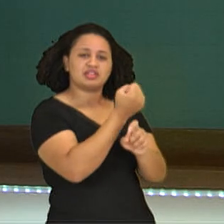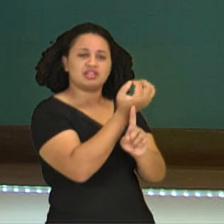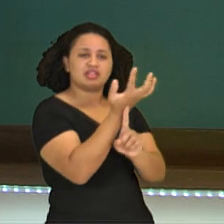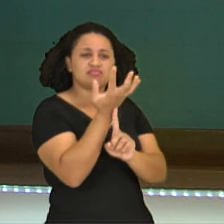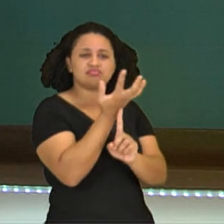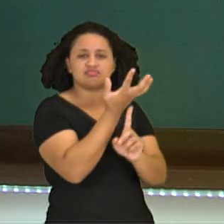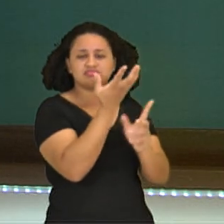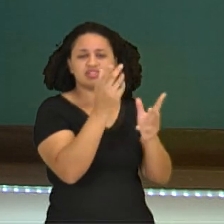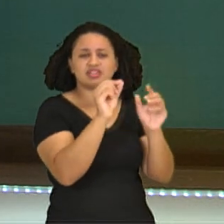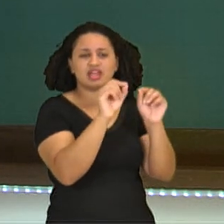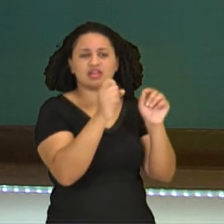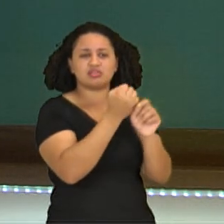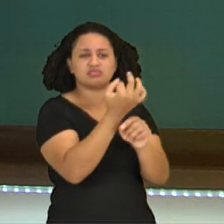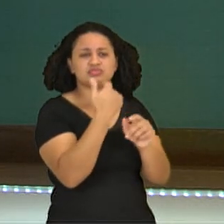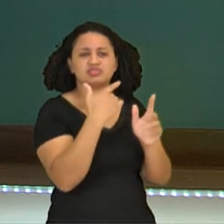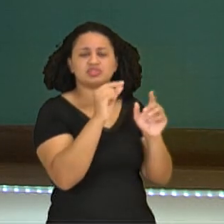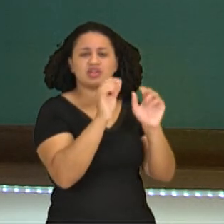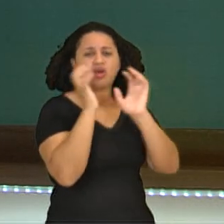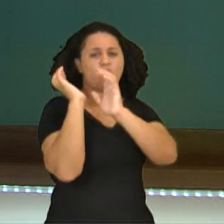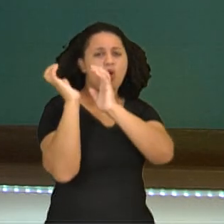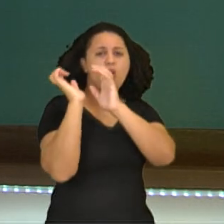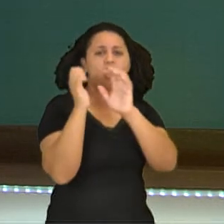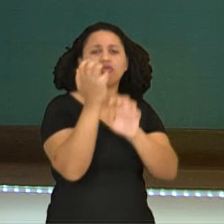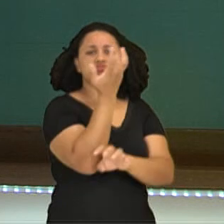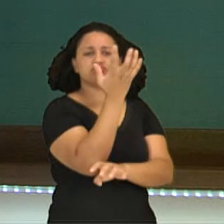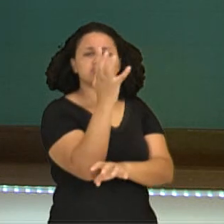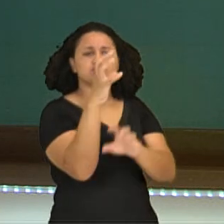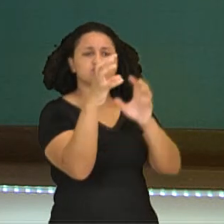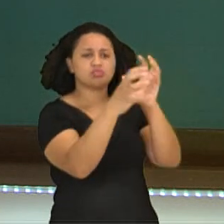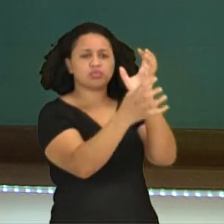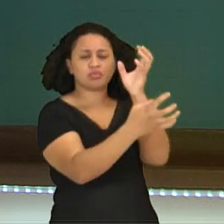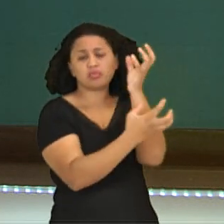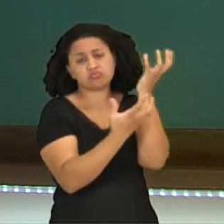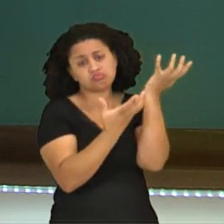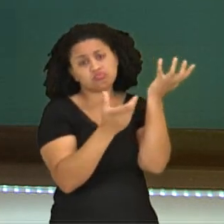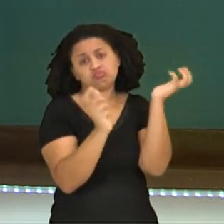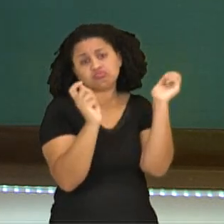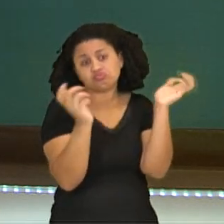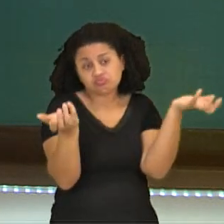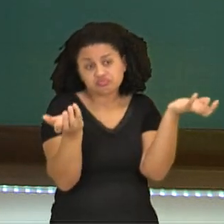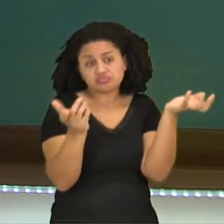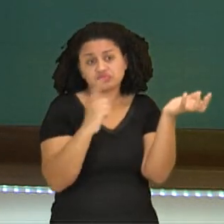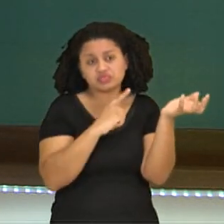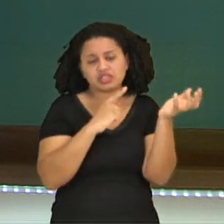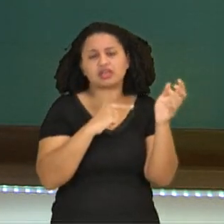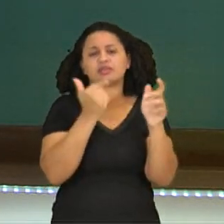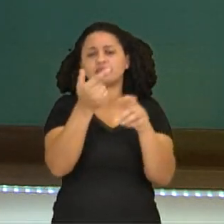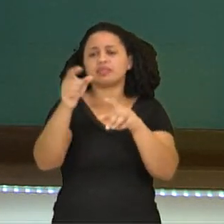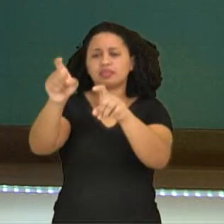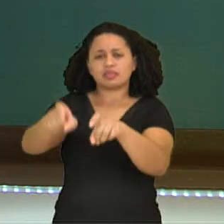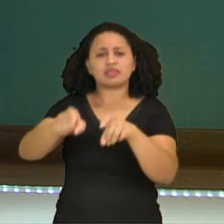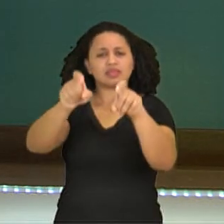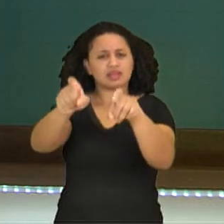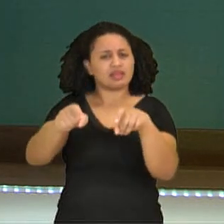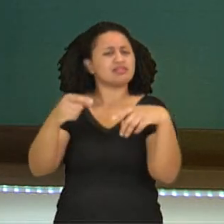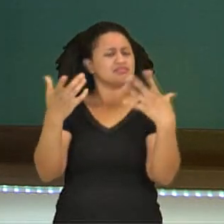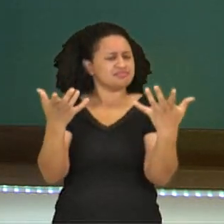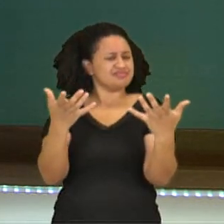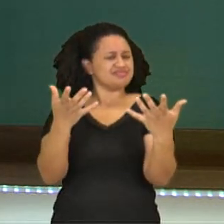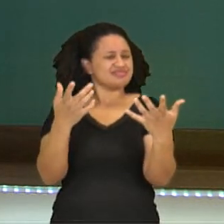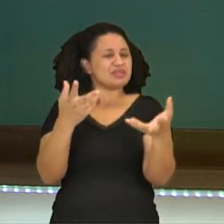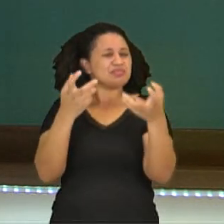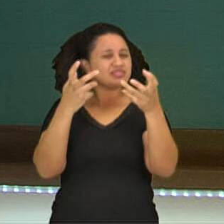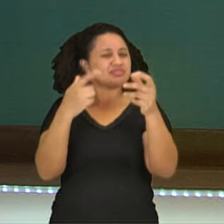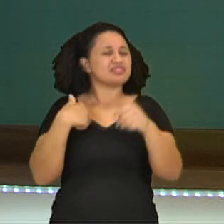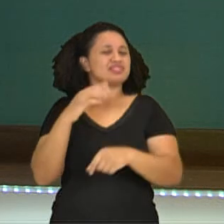saber, né, se é qual coqueiro que é, inclusive, né? Pode ser até carnaúba, por que não? Agricultura, que gente, já pensou? O